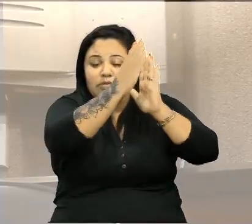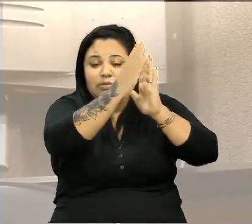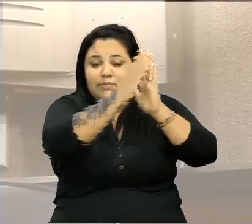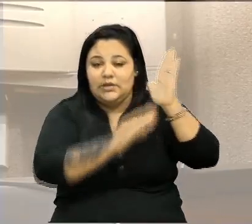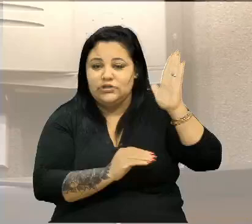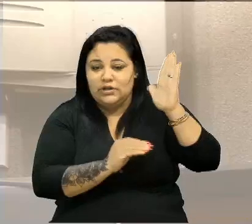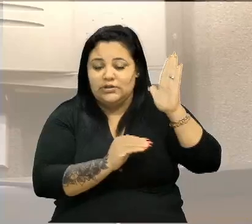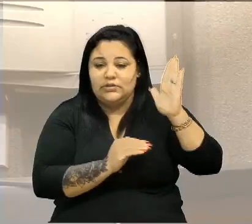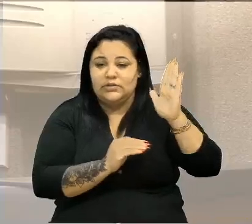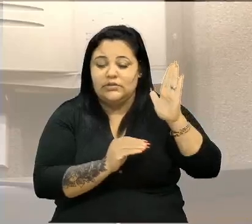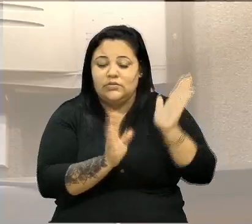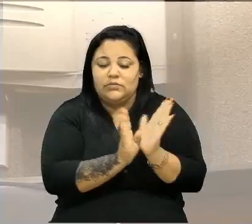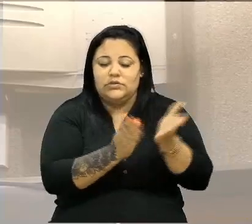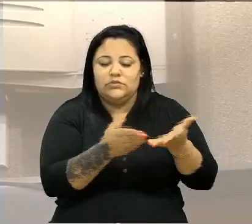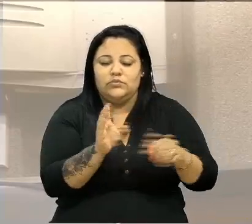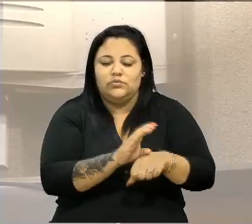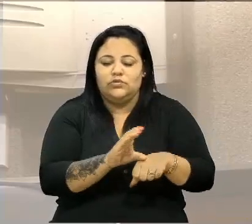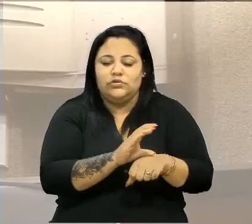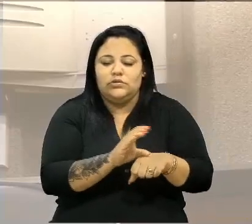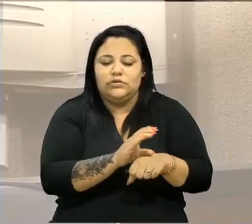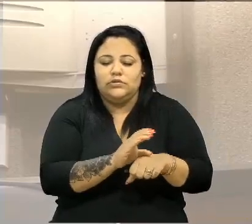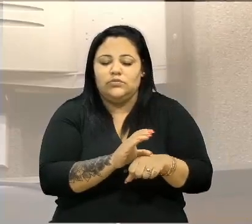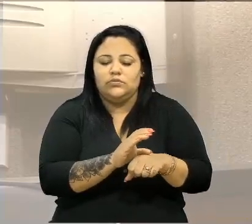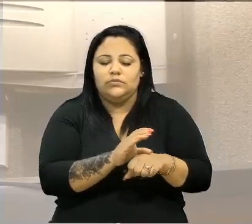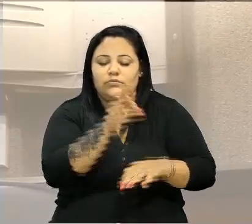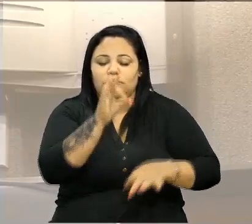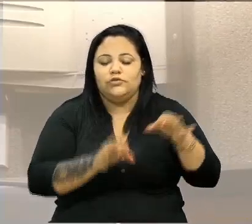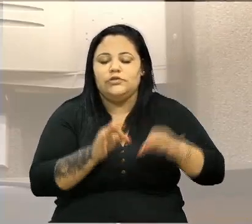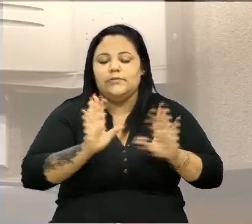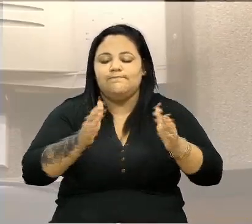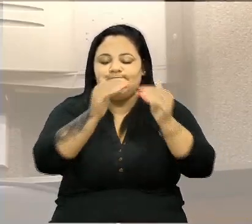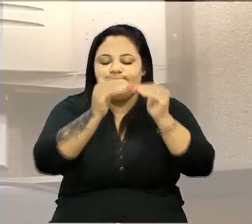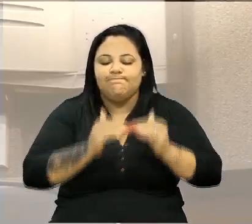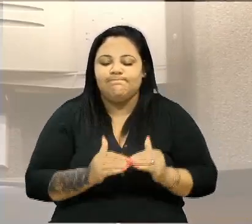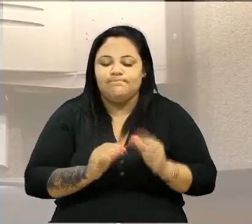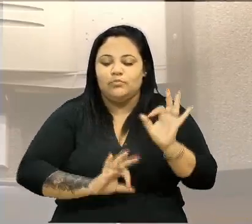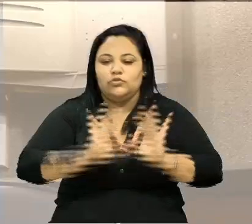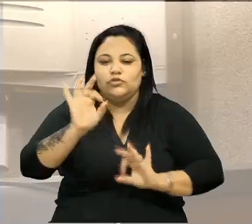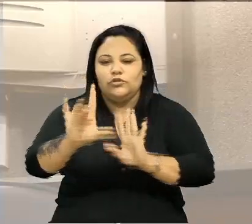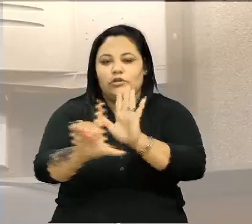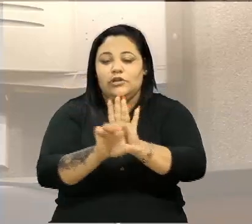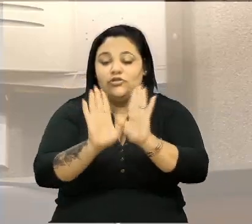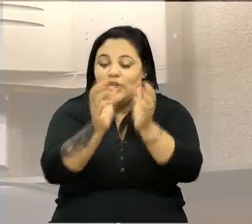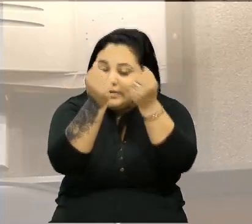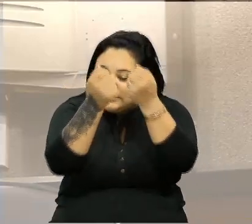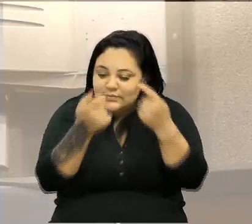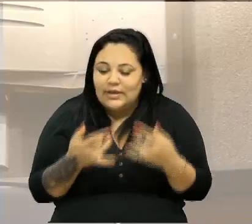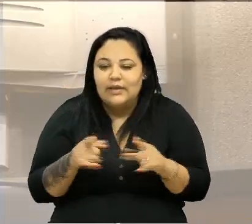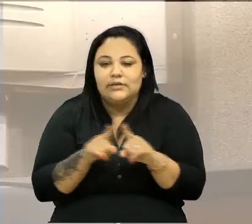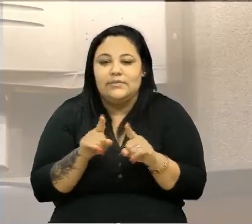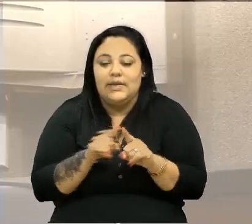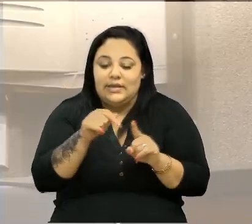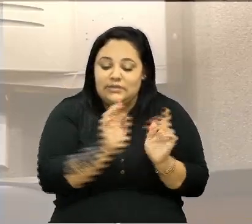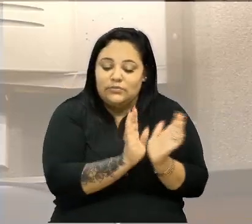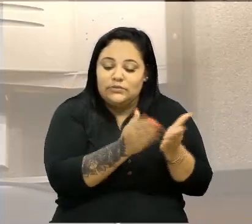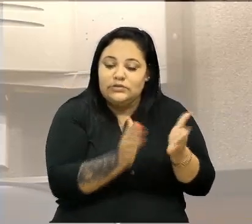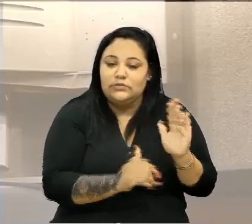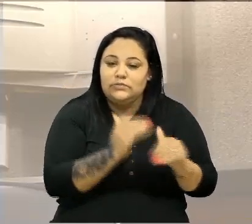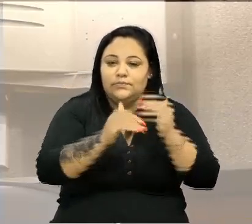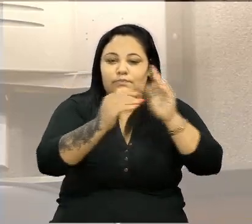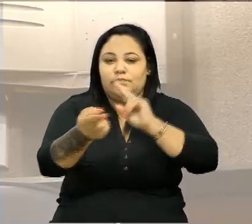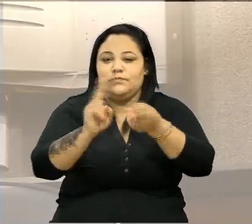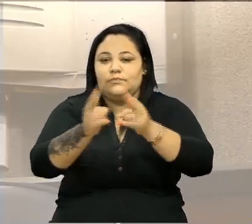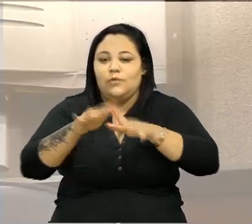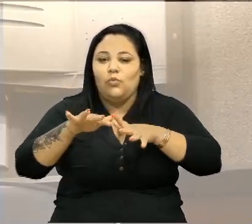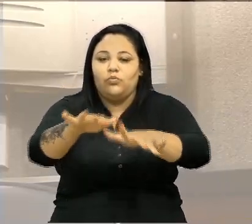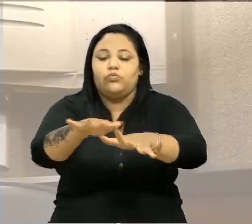Justiça e Legislação, a mesma manifestou-se pela legalidade deste projeto de lei. Ante ao exposto, esta Comissão de Desenvolvimento Urbano,